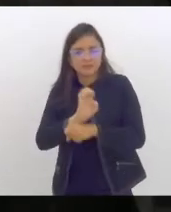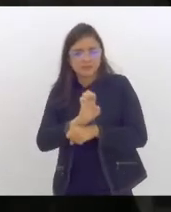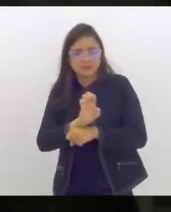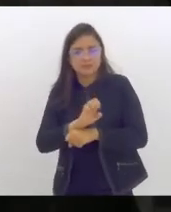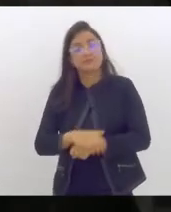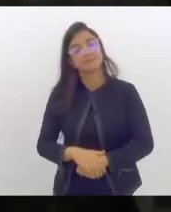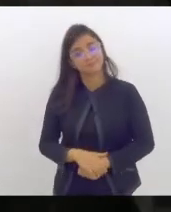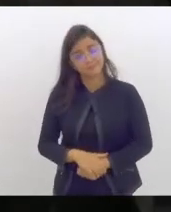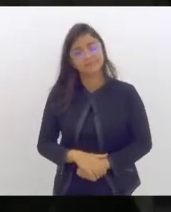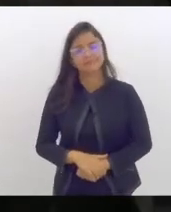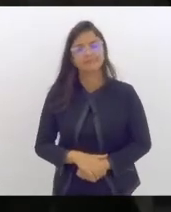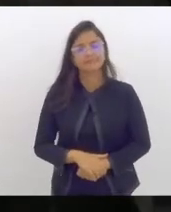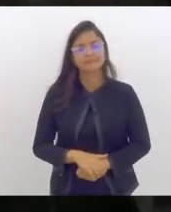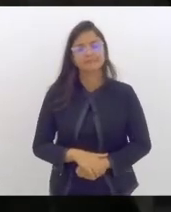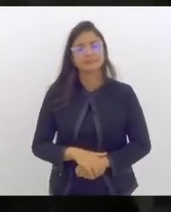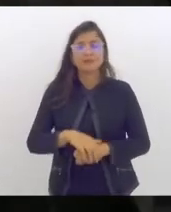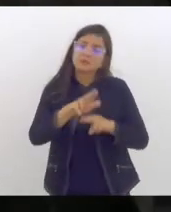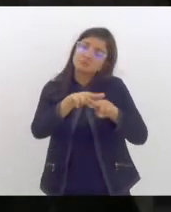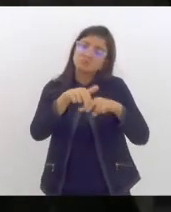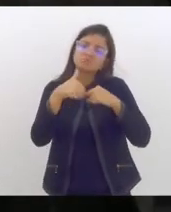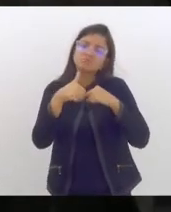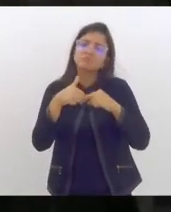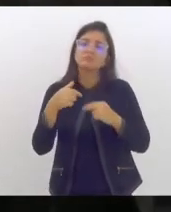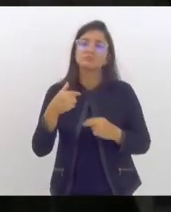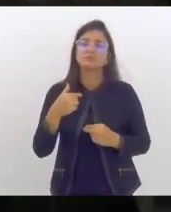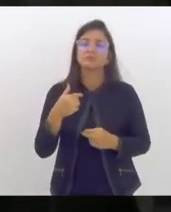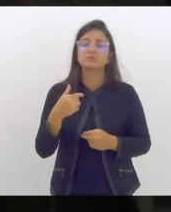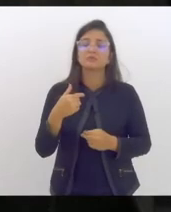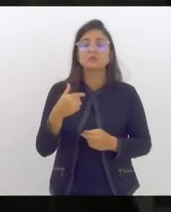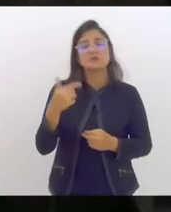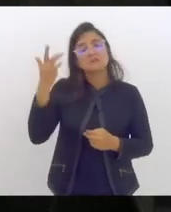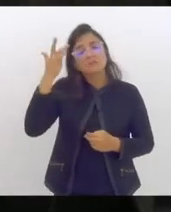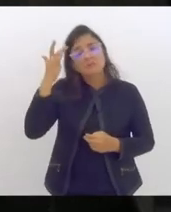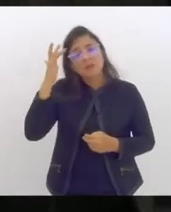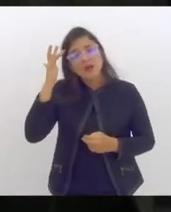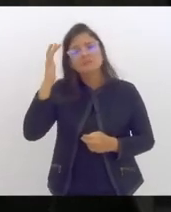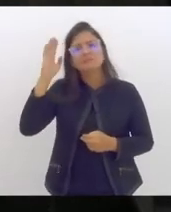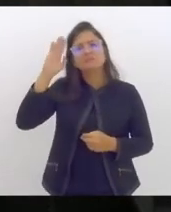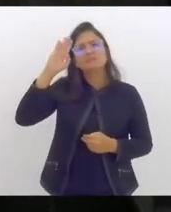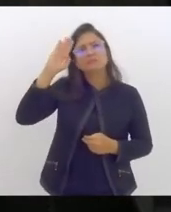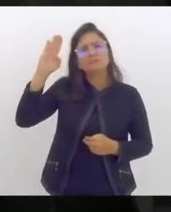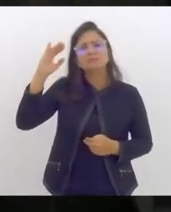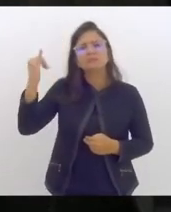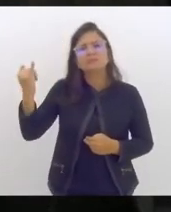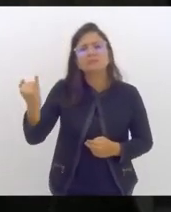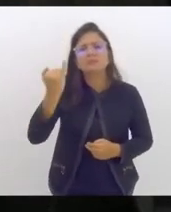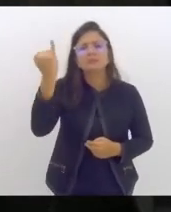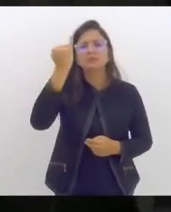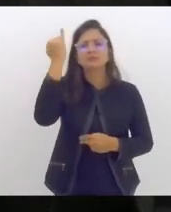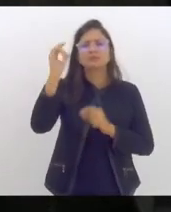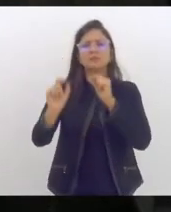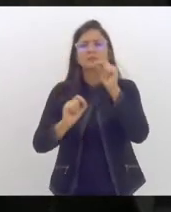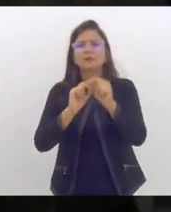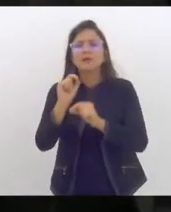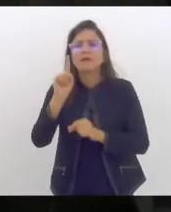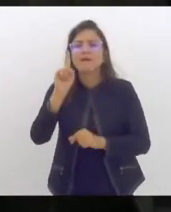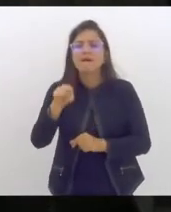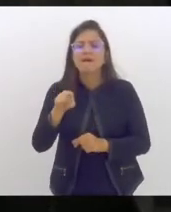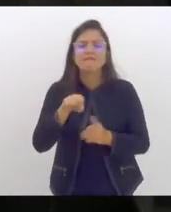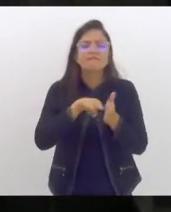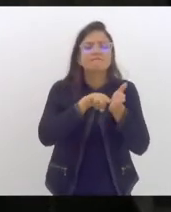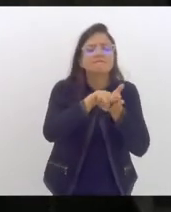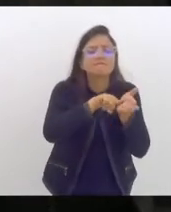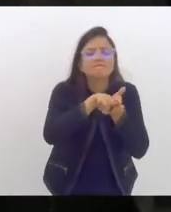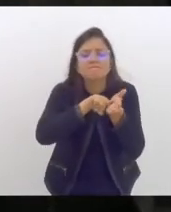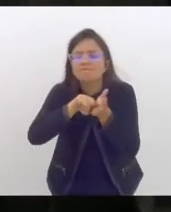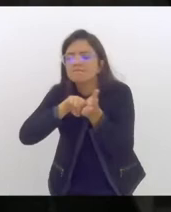Por isso, é fundamental que as investigações continuem,